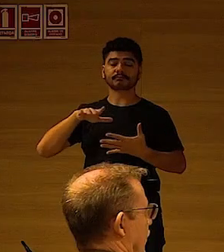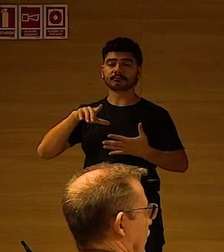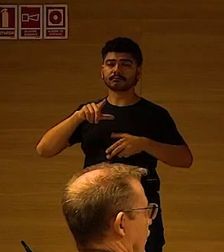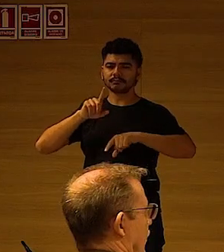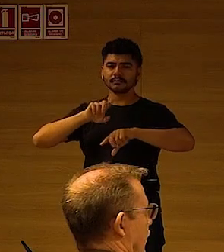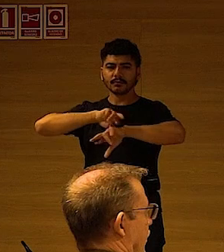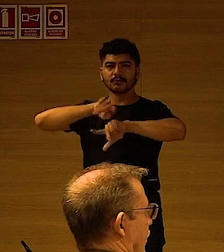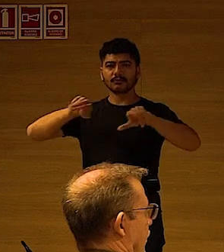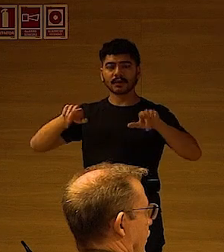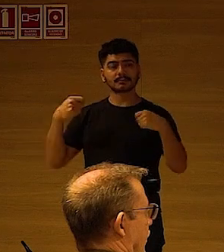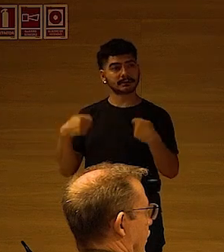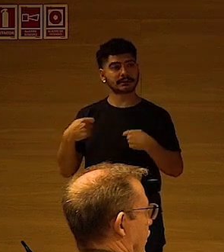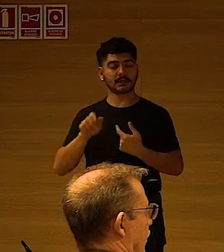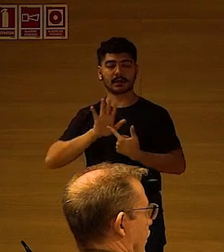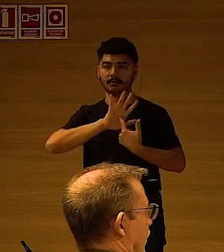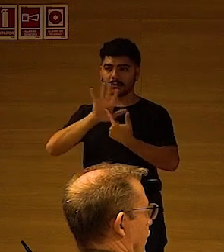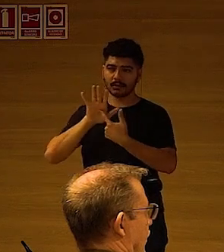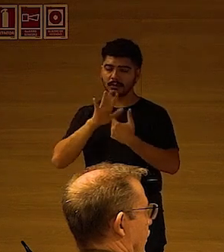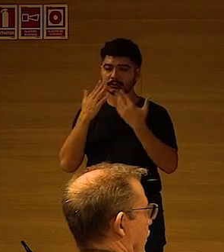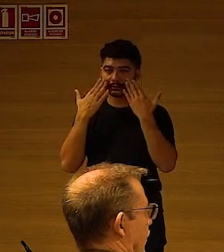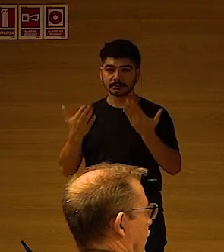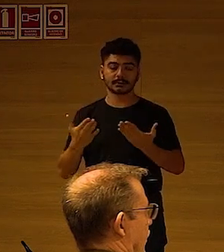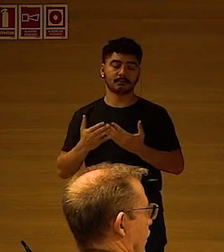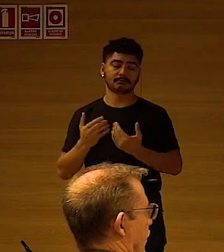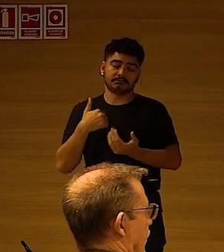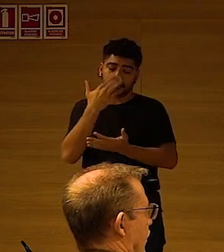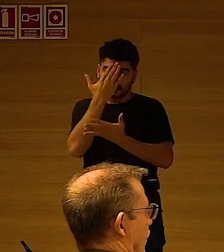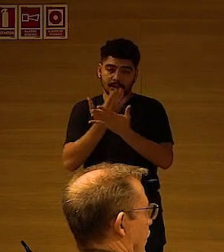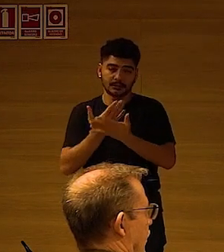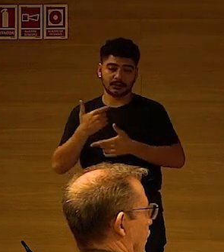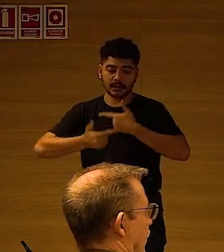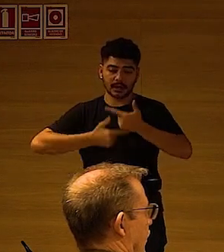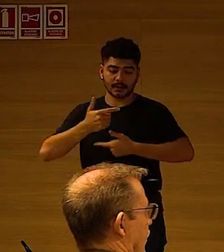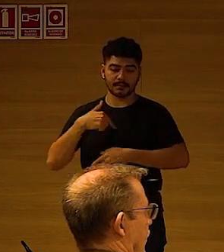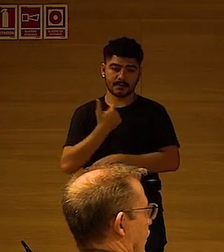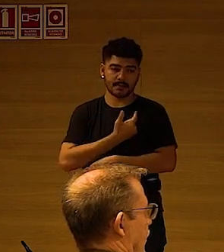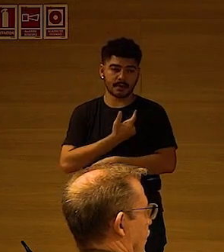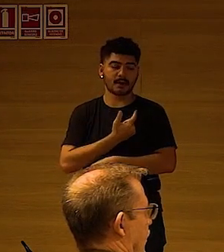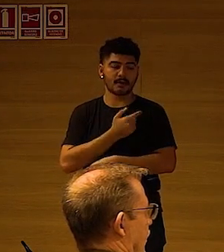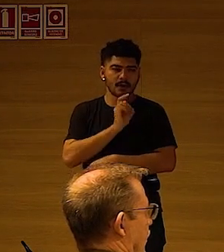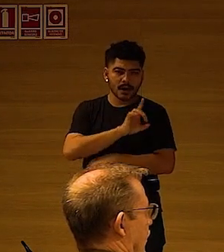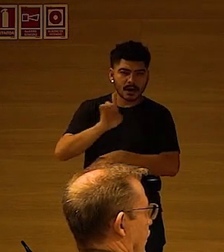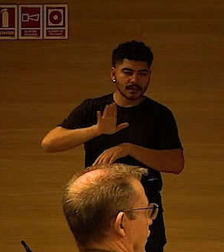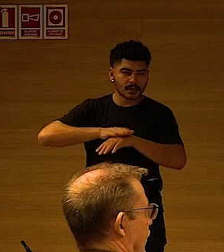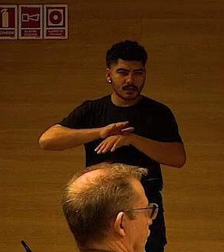se manifestar. E acredito que o nosso trabalho, como cada um pode